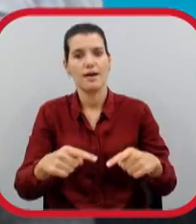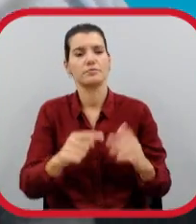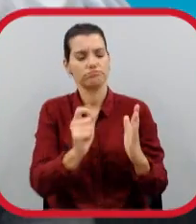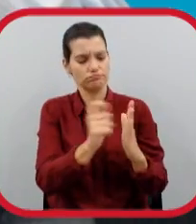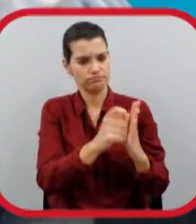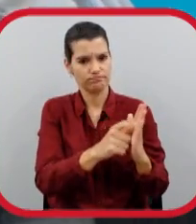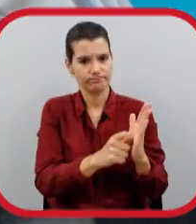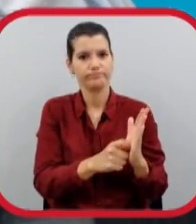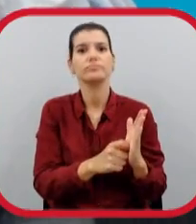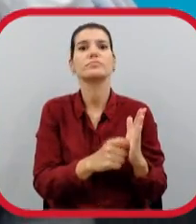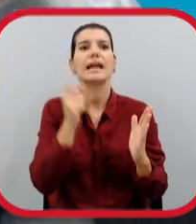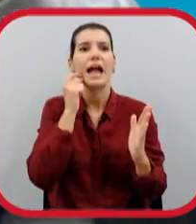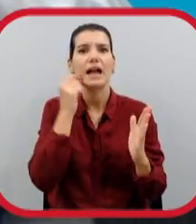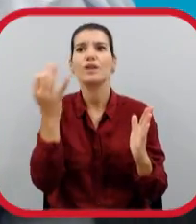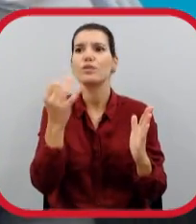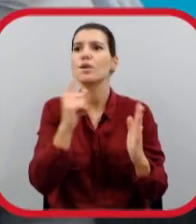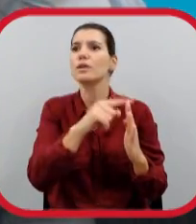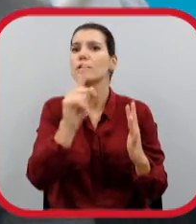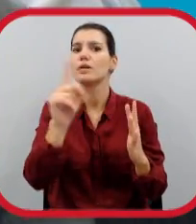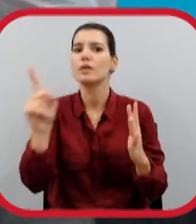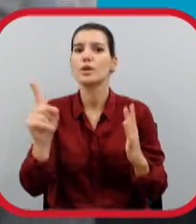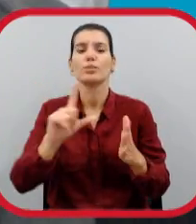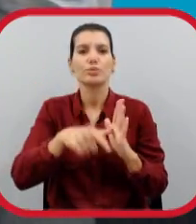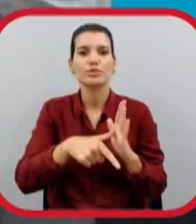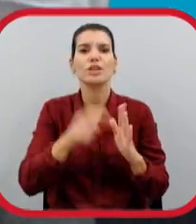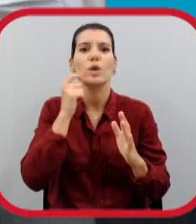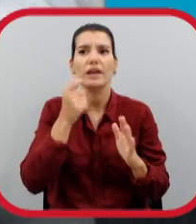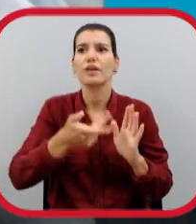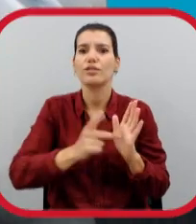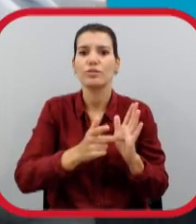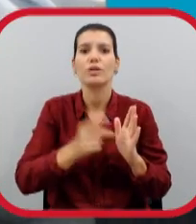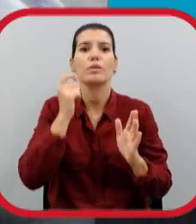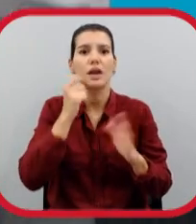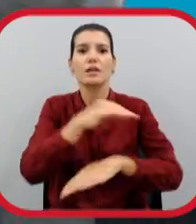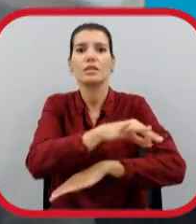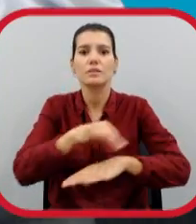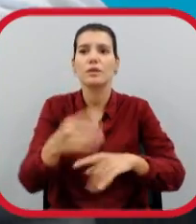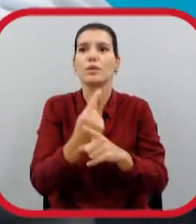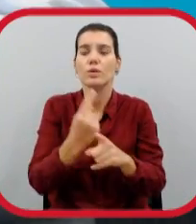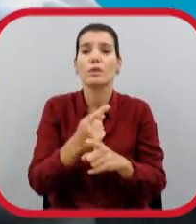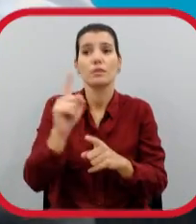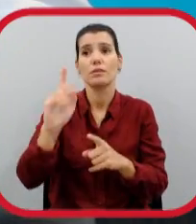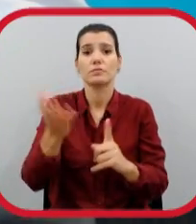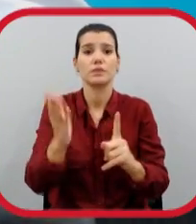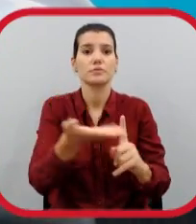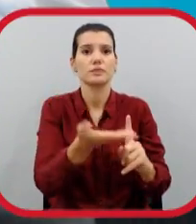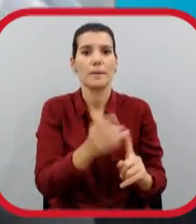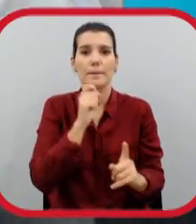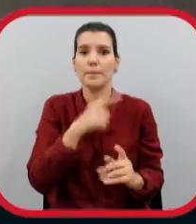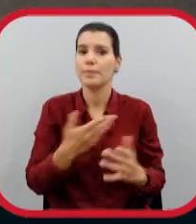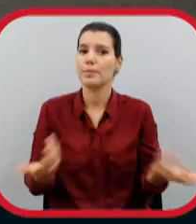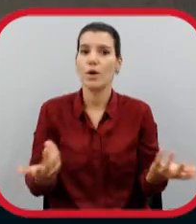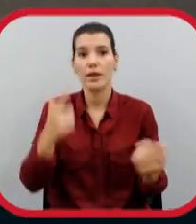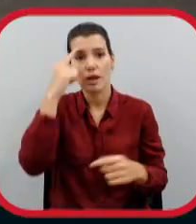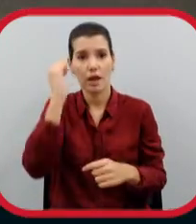toda uma cadeia de registros, de apuramento de responsabilidades. Foi um problema de projeto e sabe-se quem foi o engenheiro que projetou. E